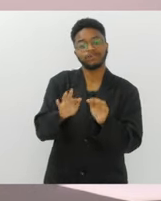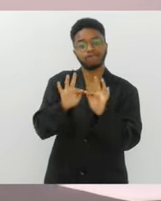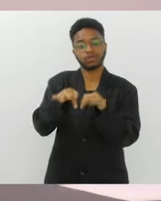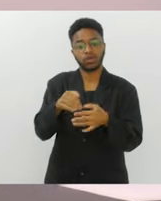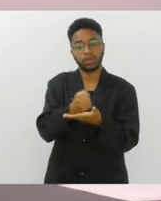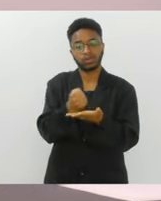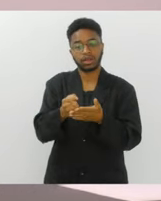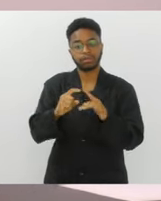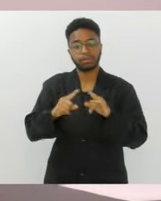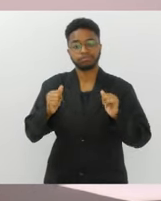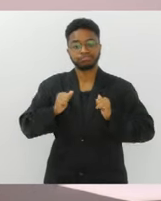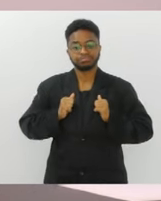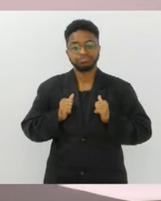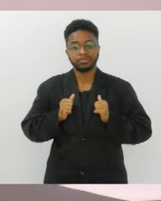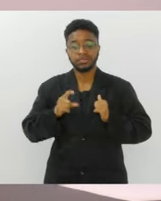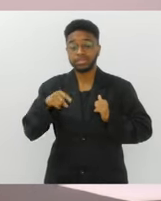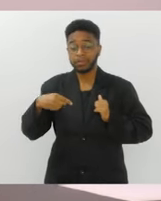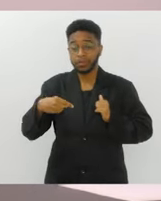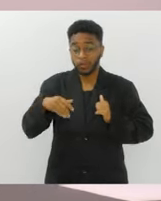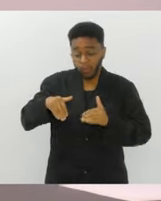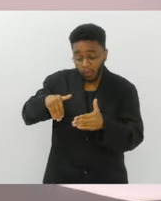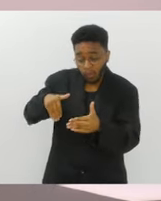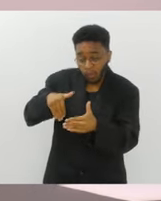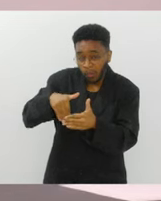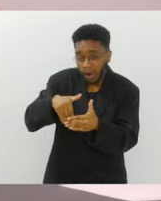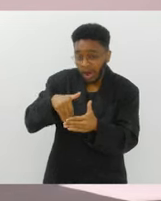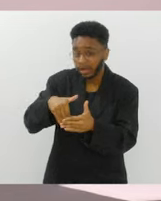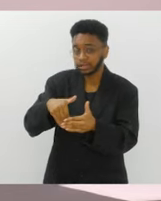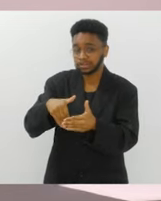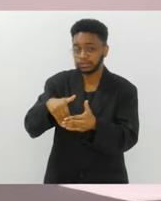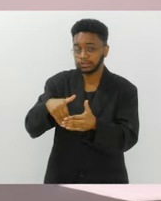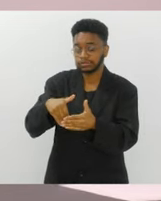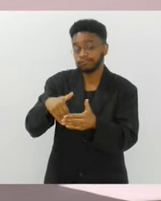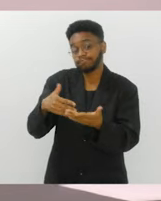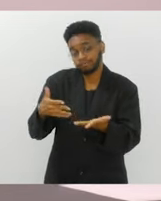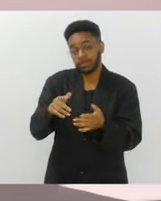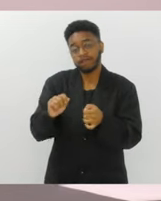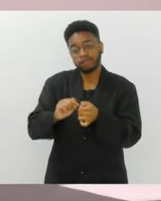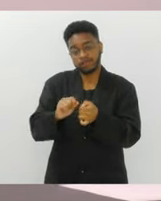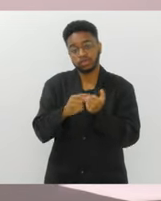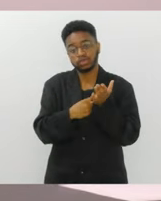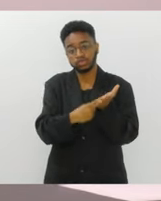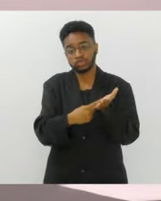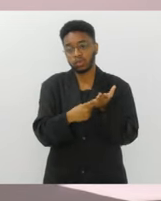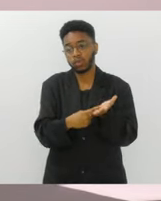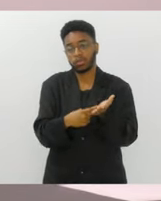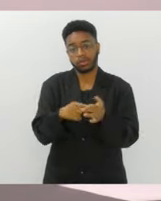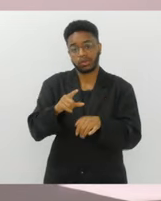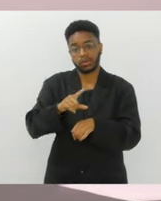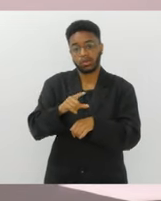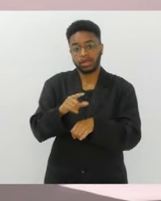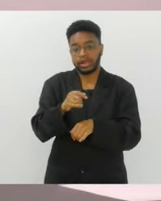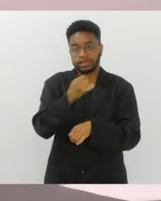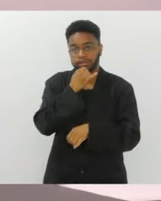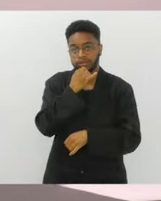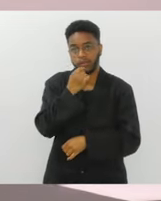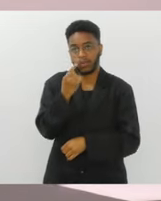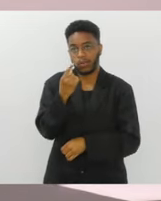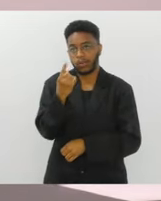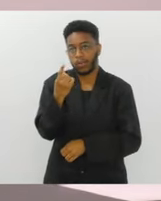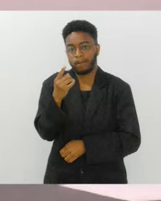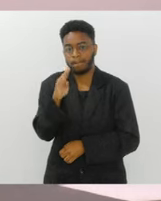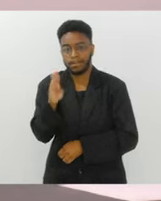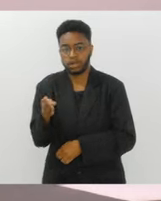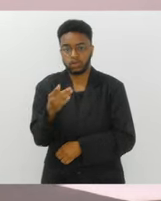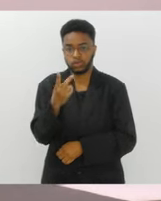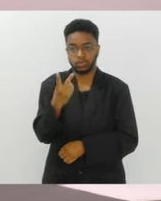chegou nos finalmente, é quase uma chantagem, acabou sendo feito um acordo de última hora, pagando, sei lá, 1-2 bilhões de lá para as barcas, continuar